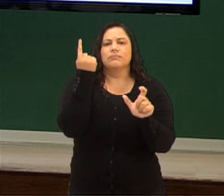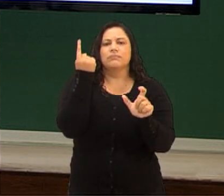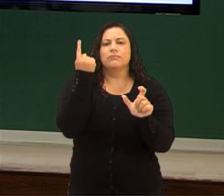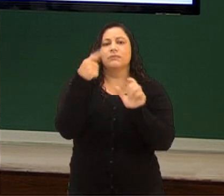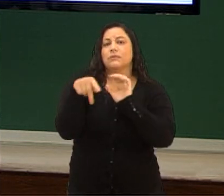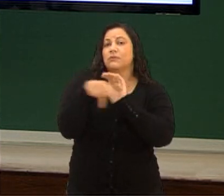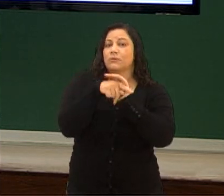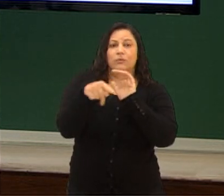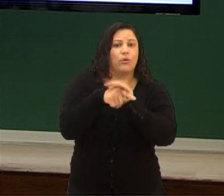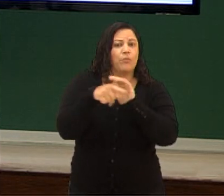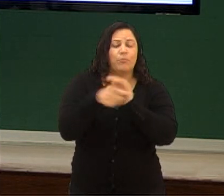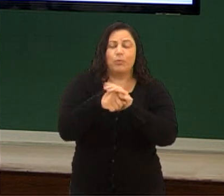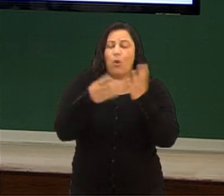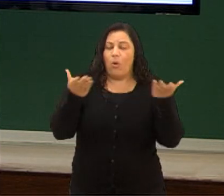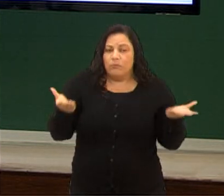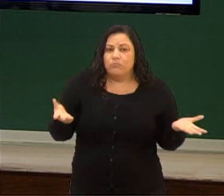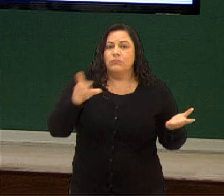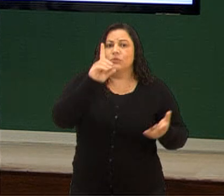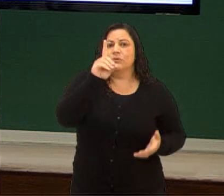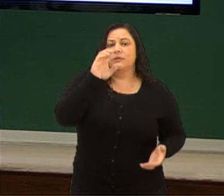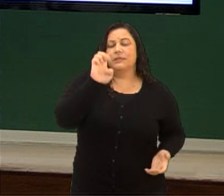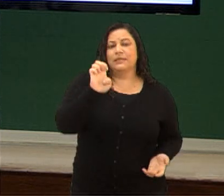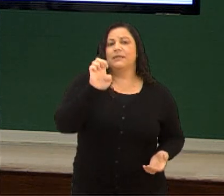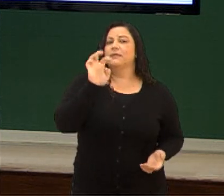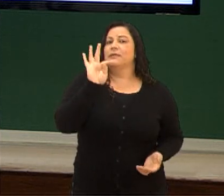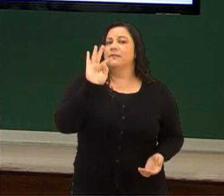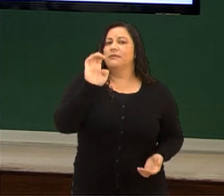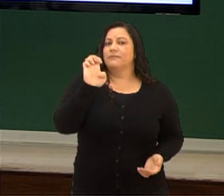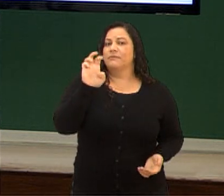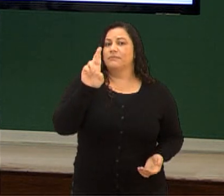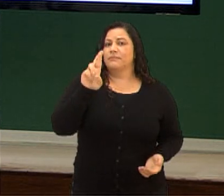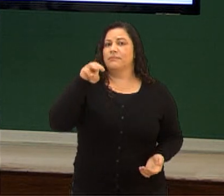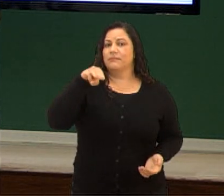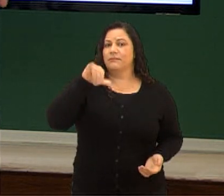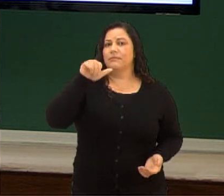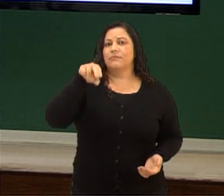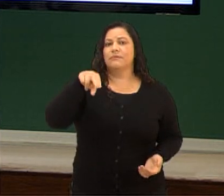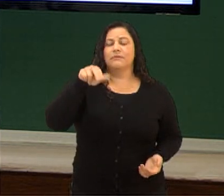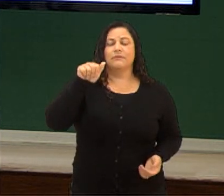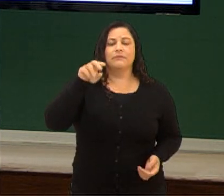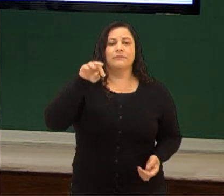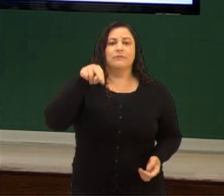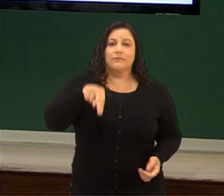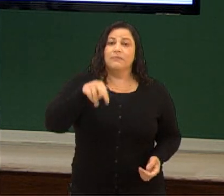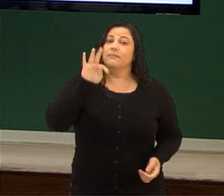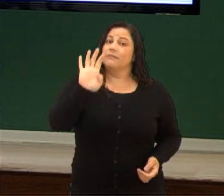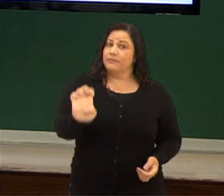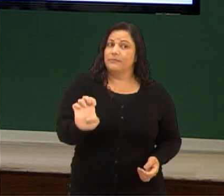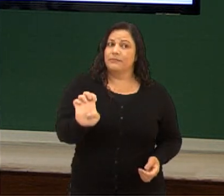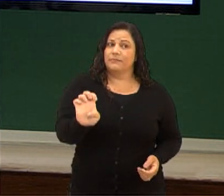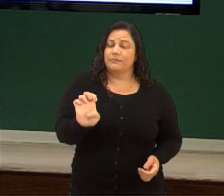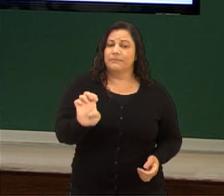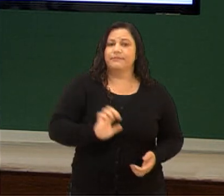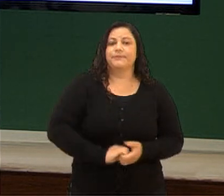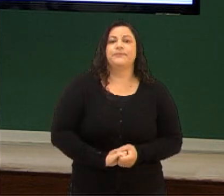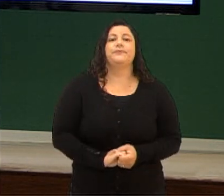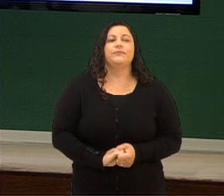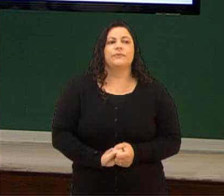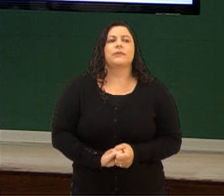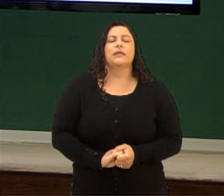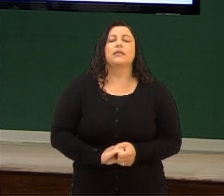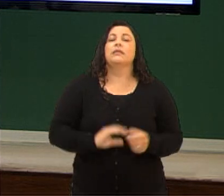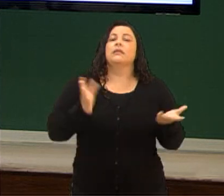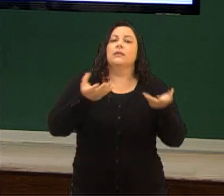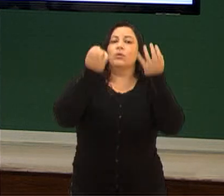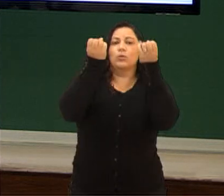próprio determinante. Ficou mais fácil, né? Aqui é a mesma coisa. Quando eu corto essa coluna e essa linha, sobra só esse elemento. Aquilo que eu